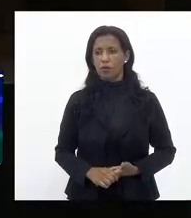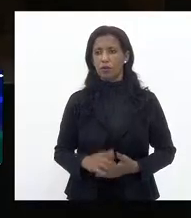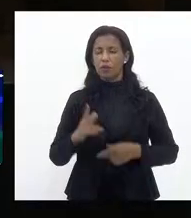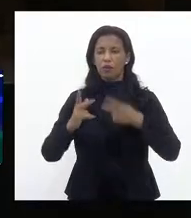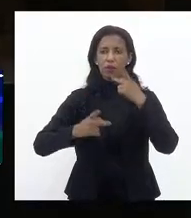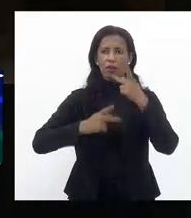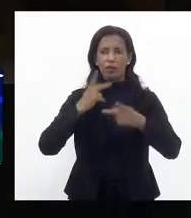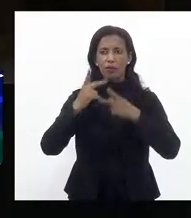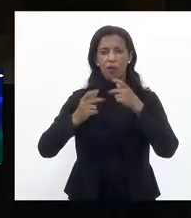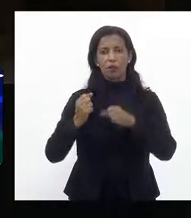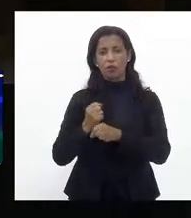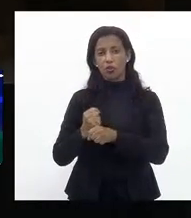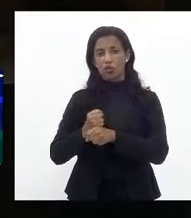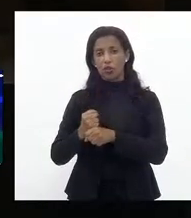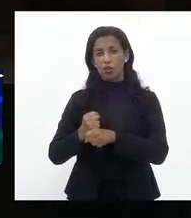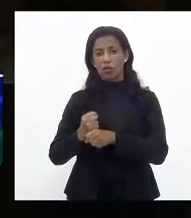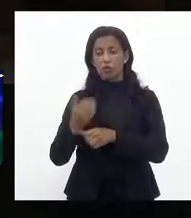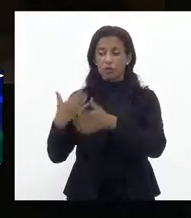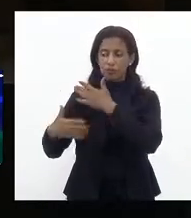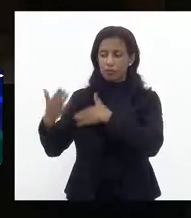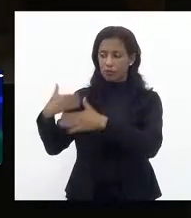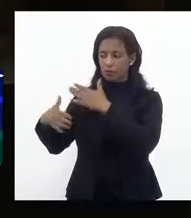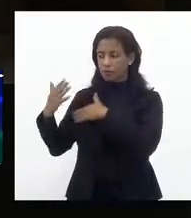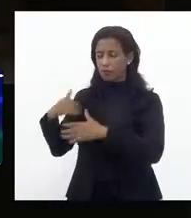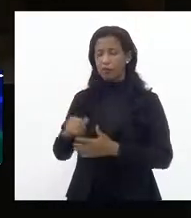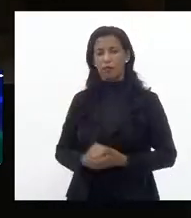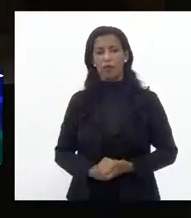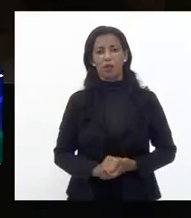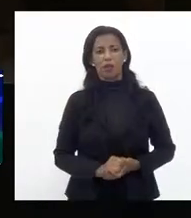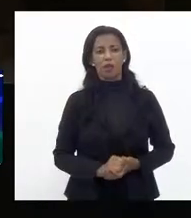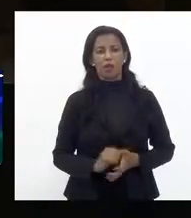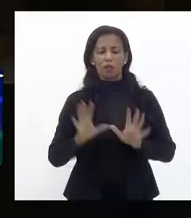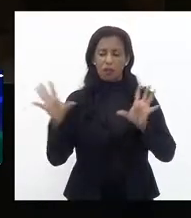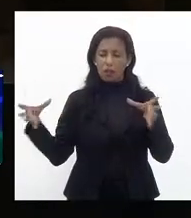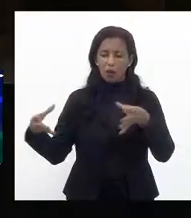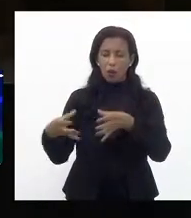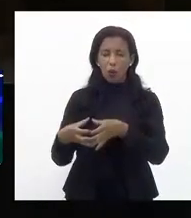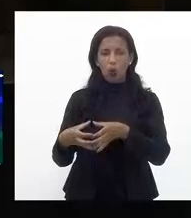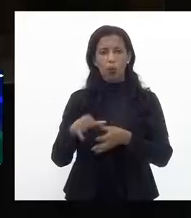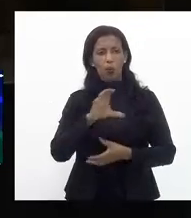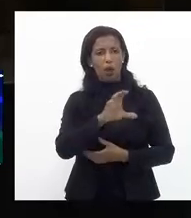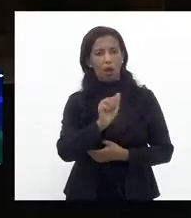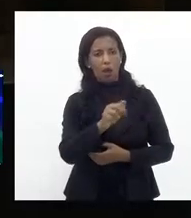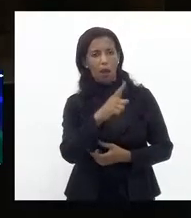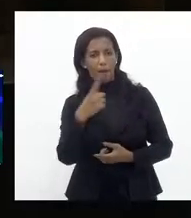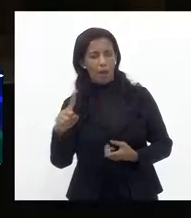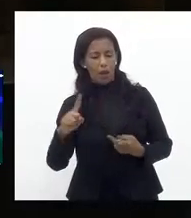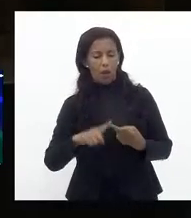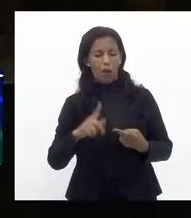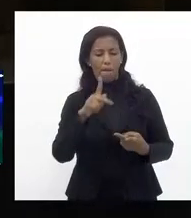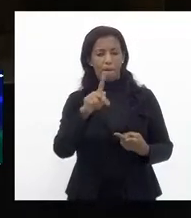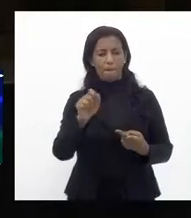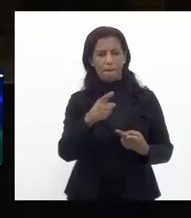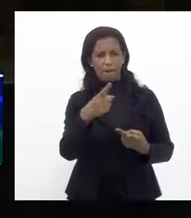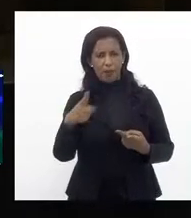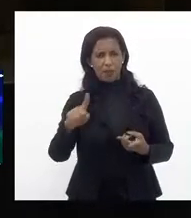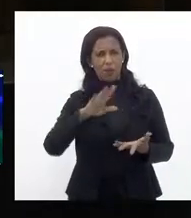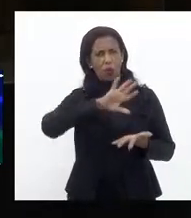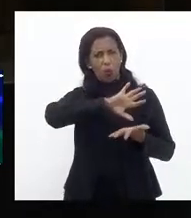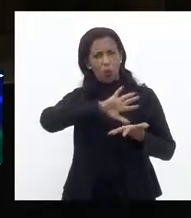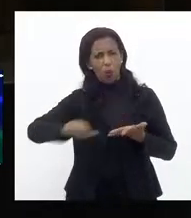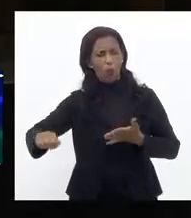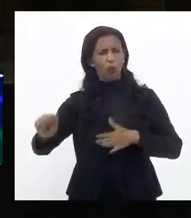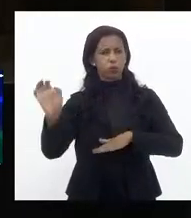falamos de anos anteriores, dessa quadrilha de Sérgio Cabral, Pezão, que saqueou o